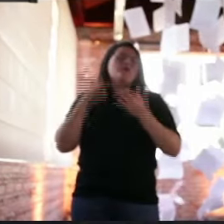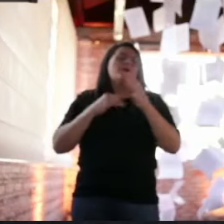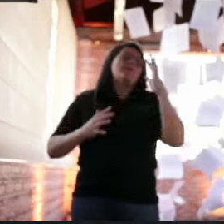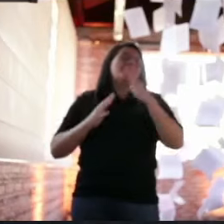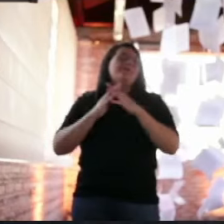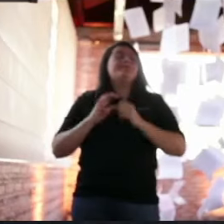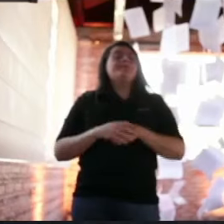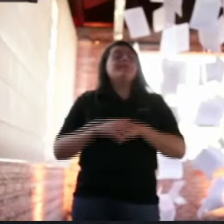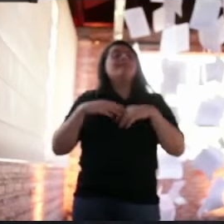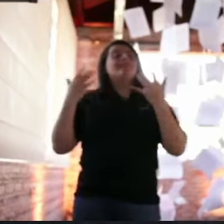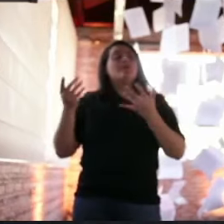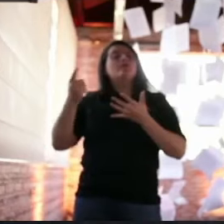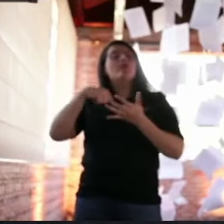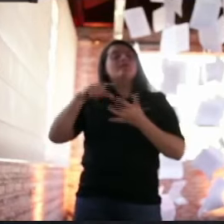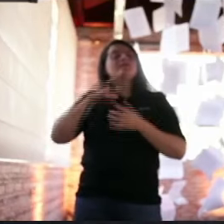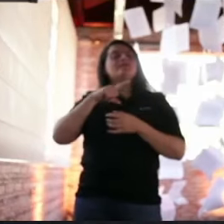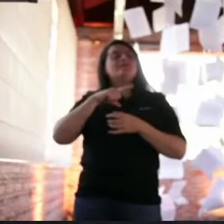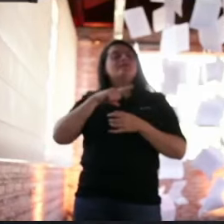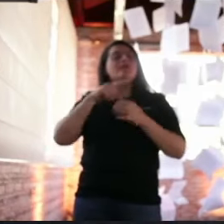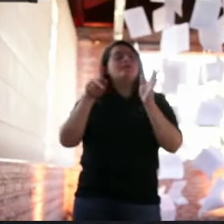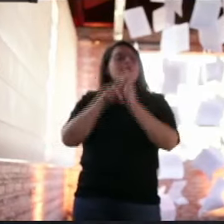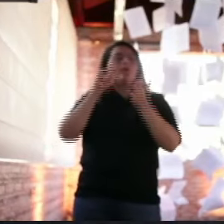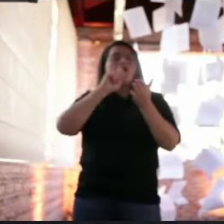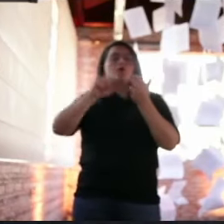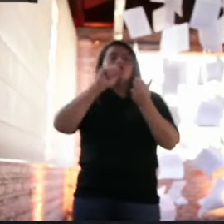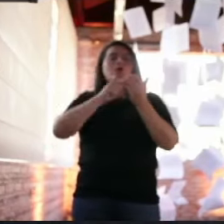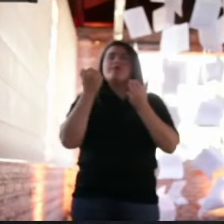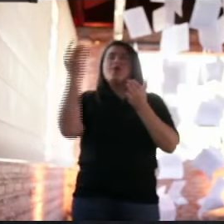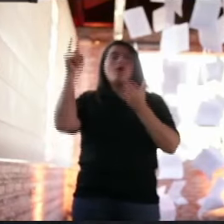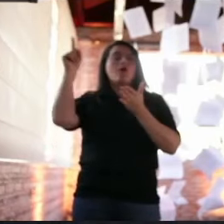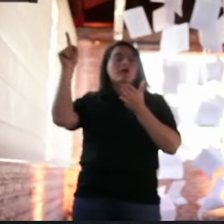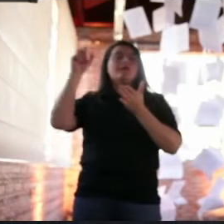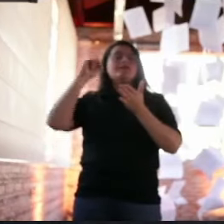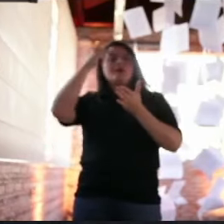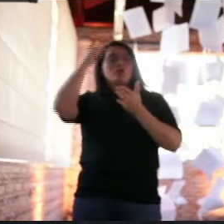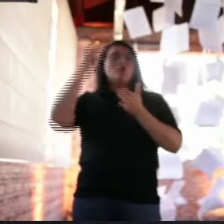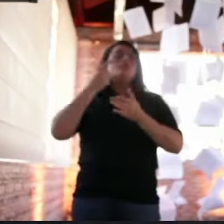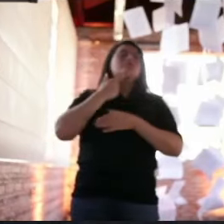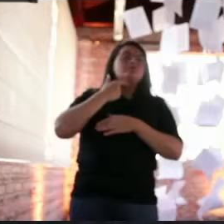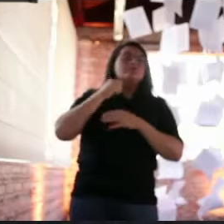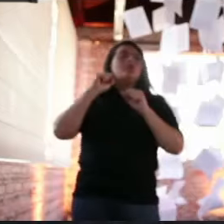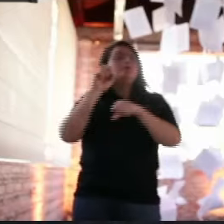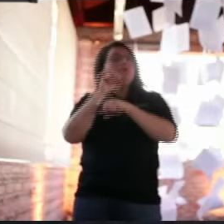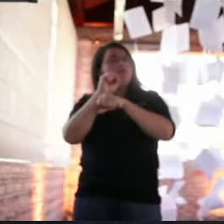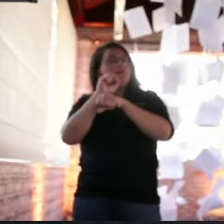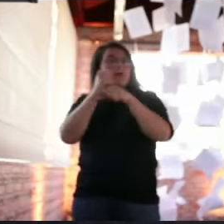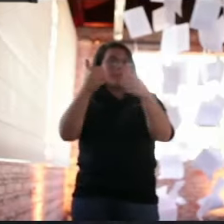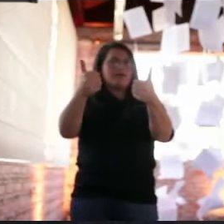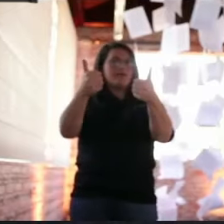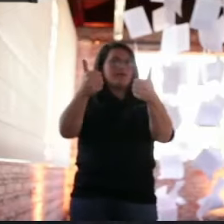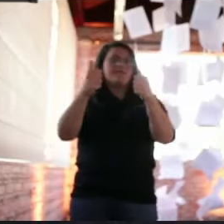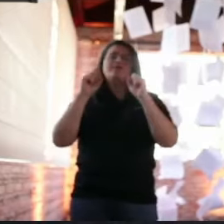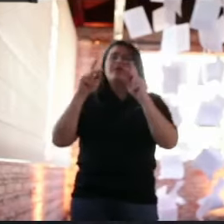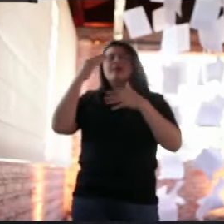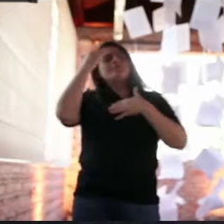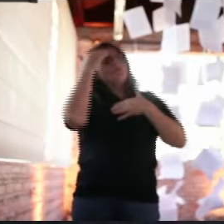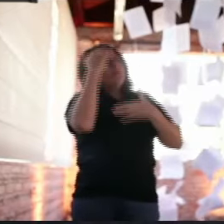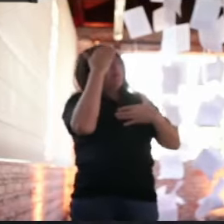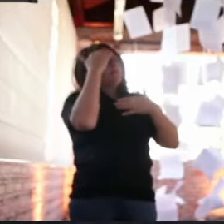e daí a gente vai ter a sessão de autógrafos lá fora para quem quiser aguardar tá bom muito obrigada